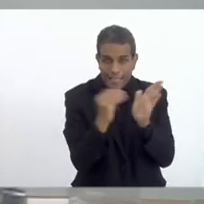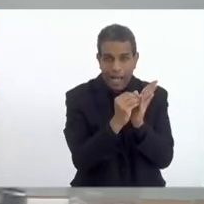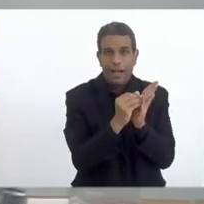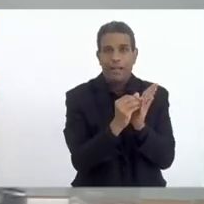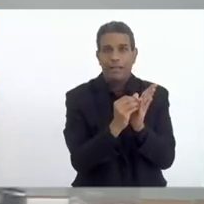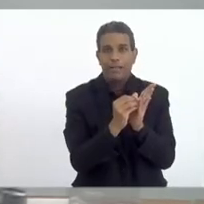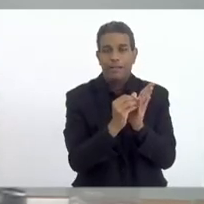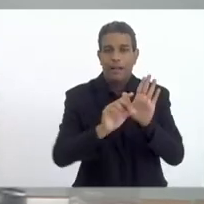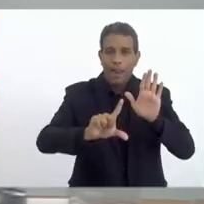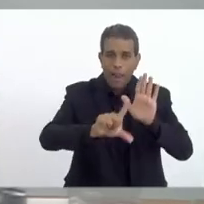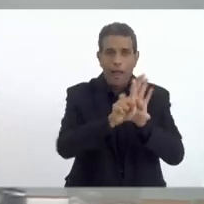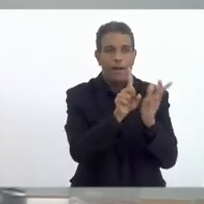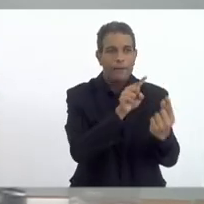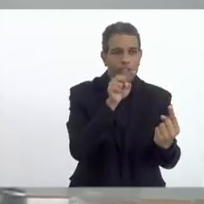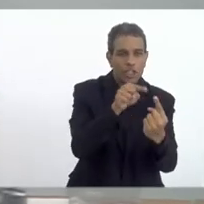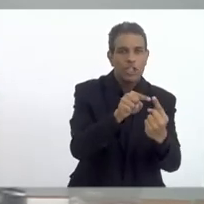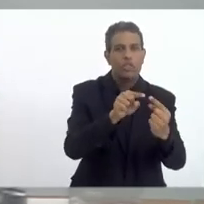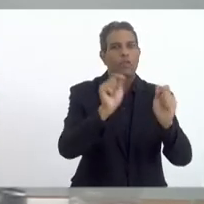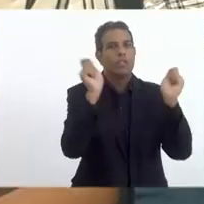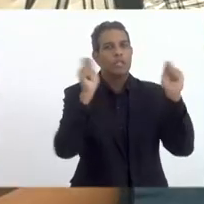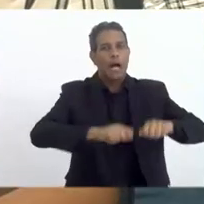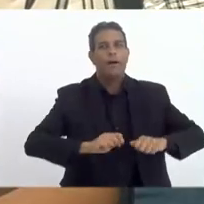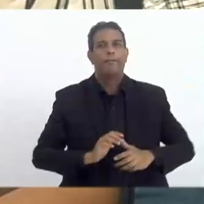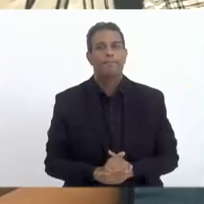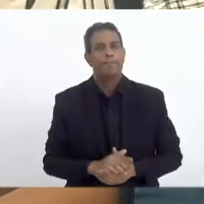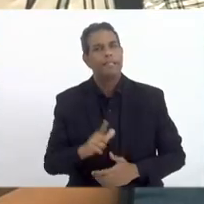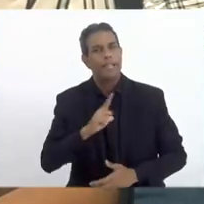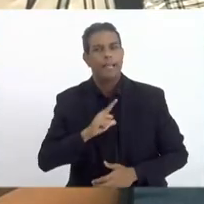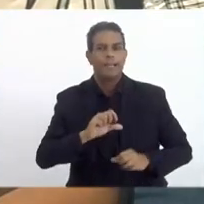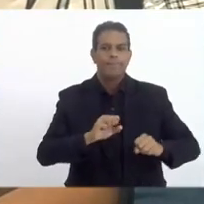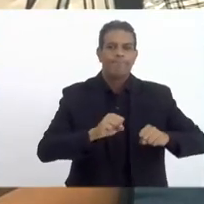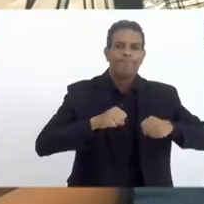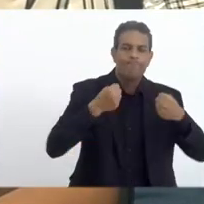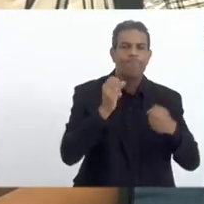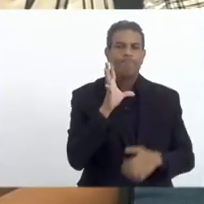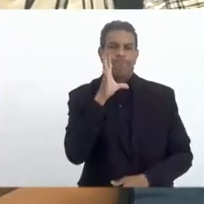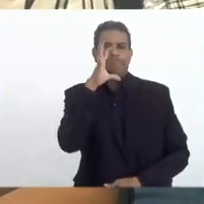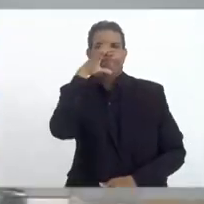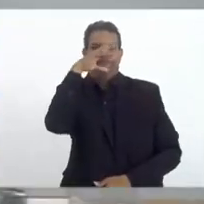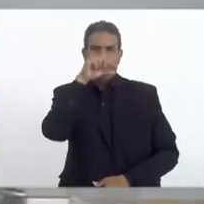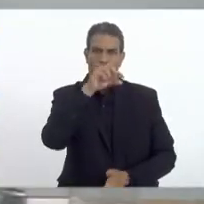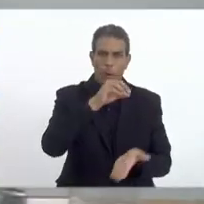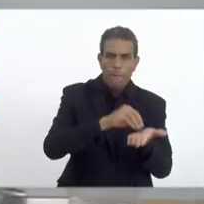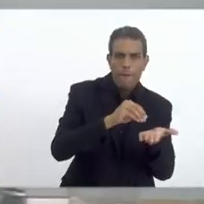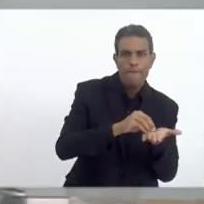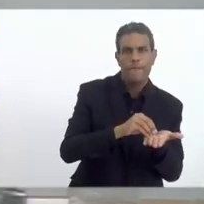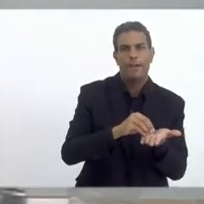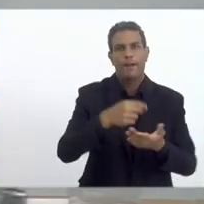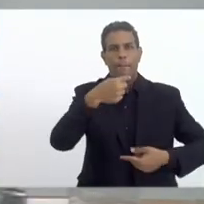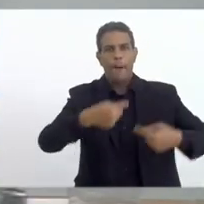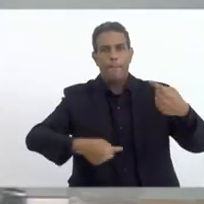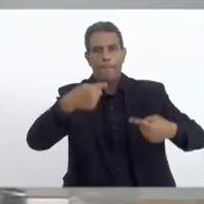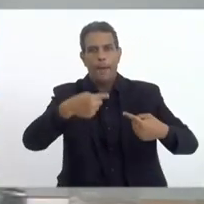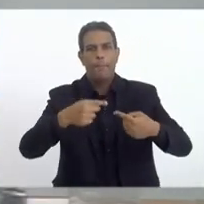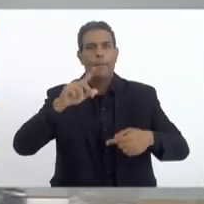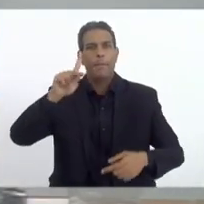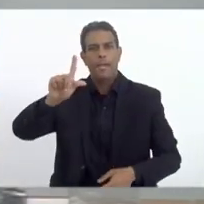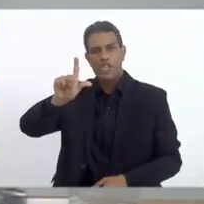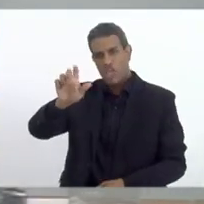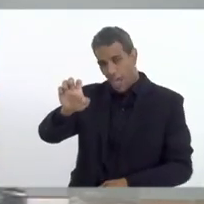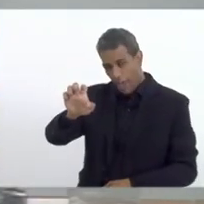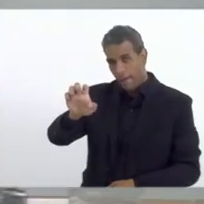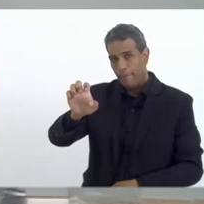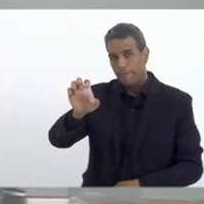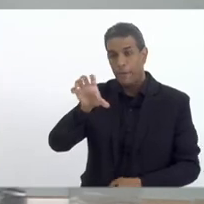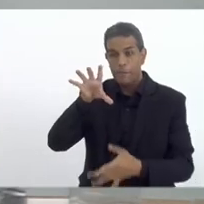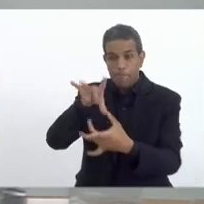Fez uma lei objetiva. Tivemos muita resistência inicial por conta das pareceres da PGE, mas